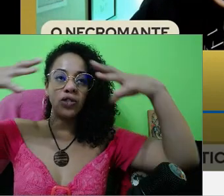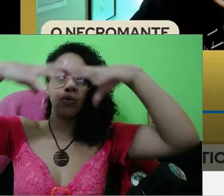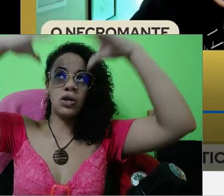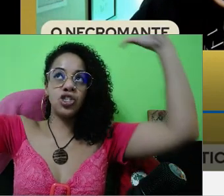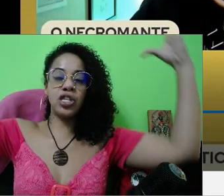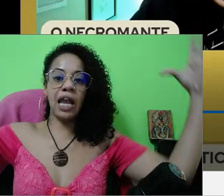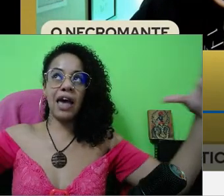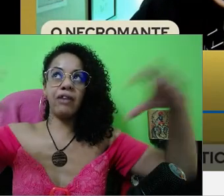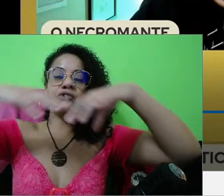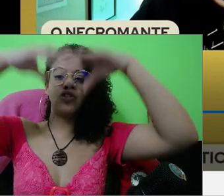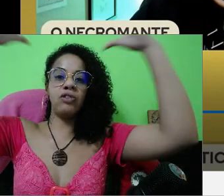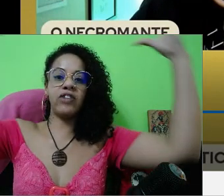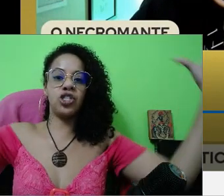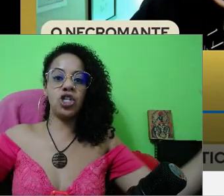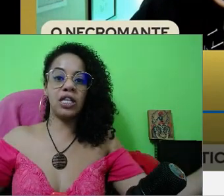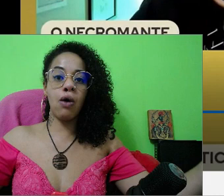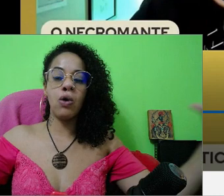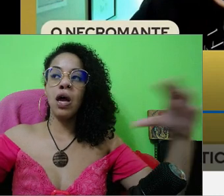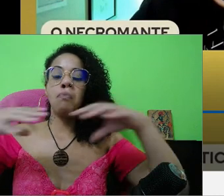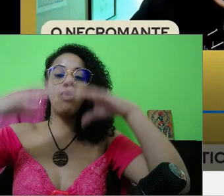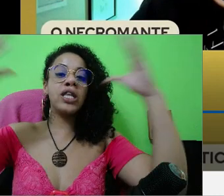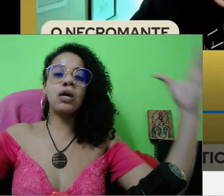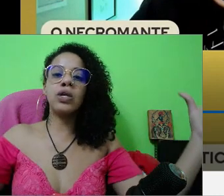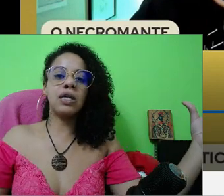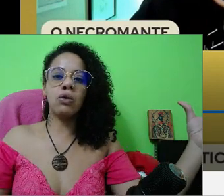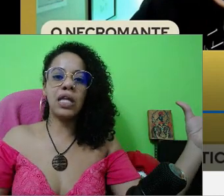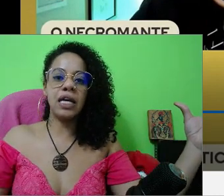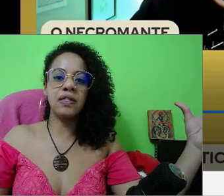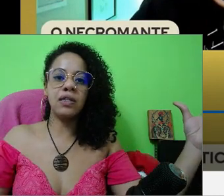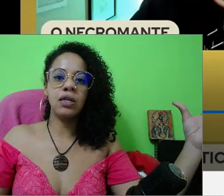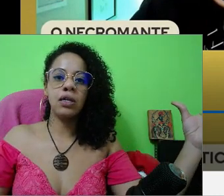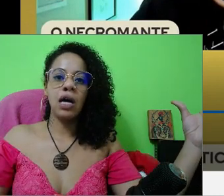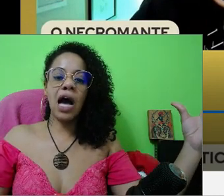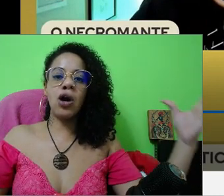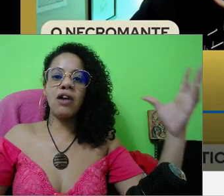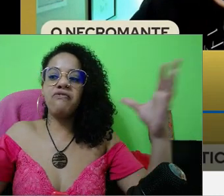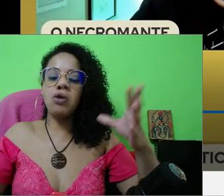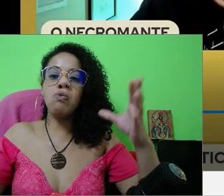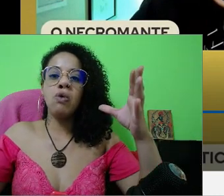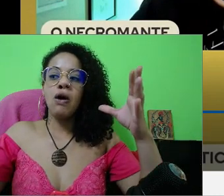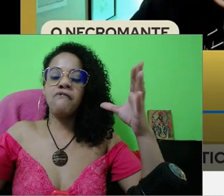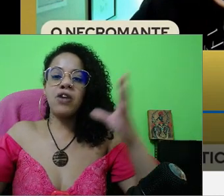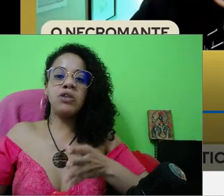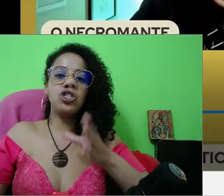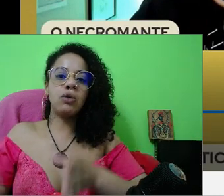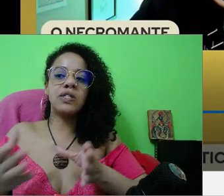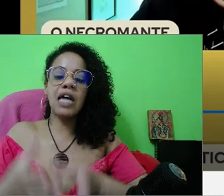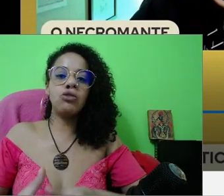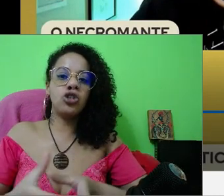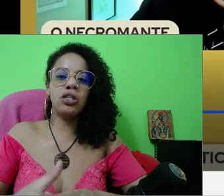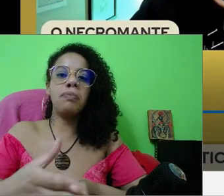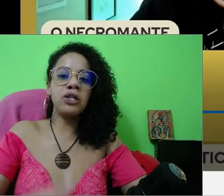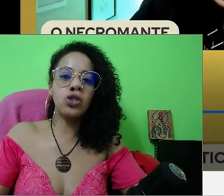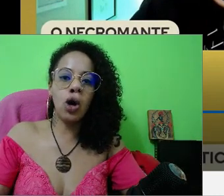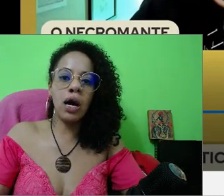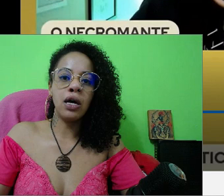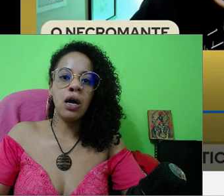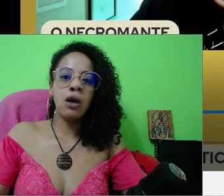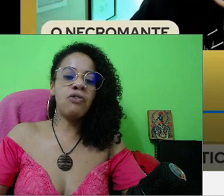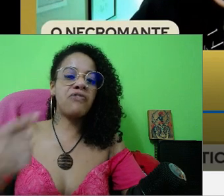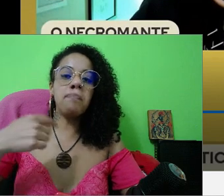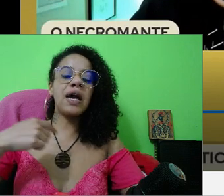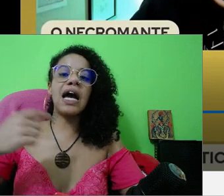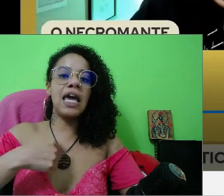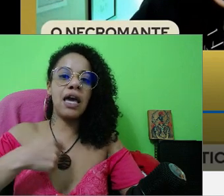no nosso Universo de Live de universo digital muita coisa acontece agora vão vão encher o saco de outra pessoa